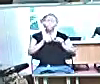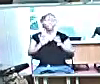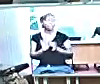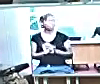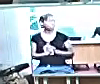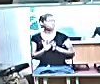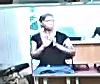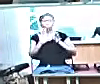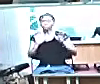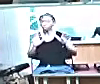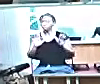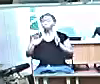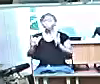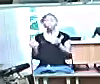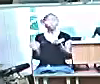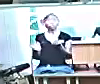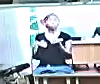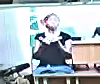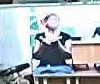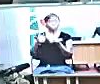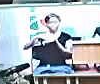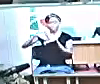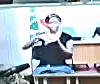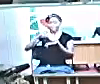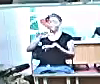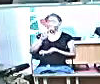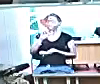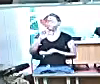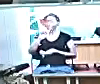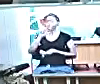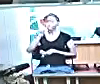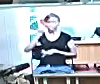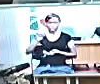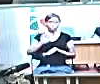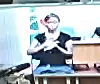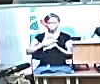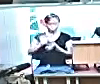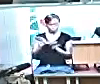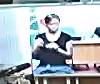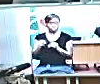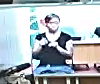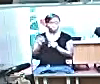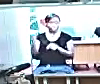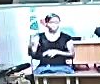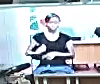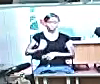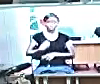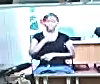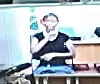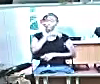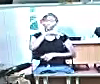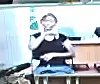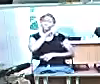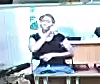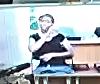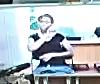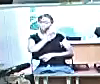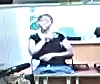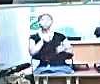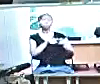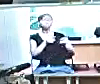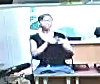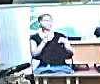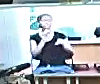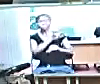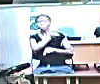secretário subsecretário de casa também de planejamento e orçamento aqui presente andréia da da assessoria de comunicação no que precisar da gente